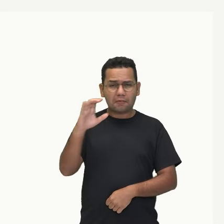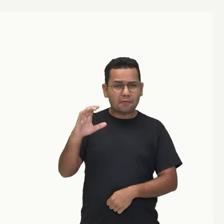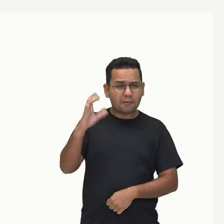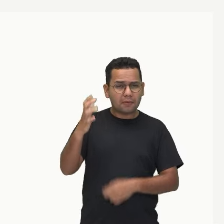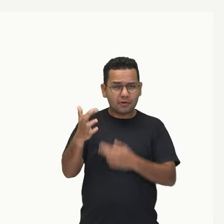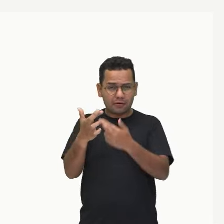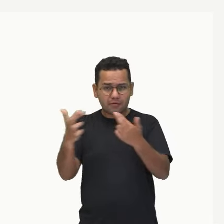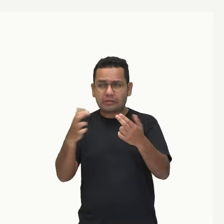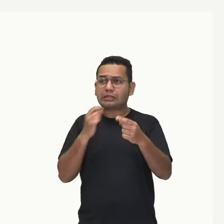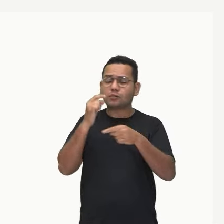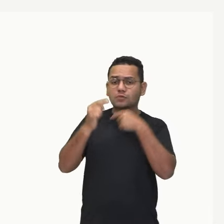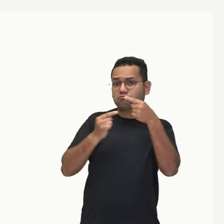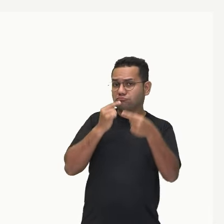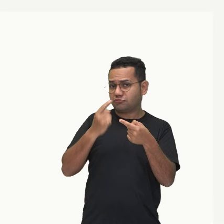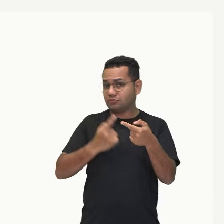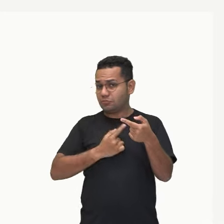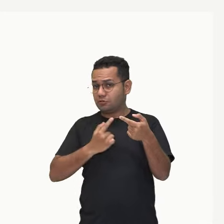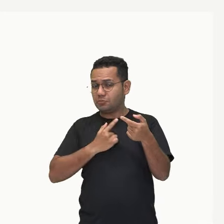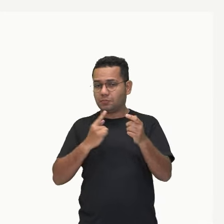Uma chuva